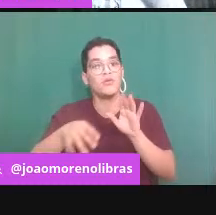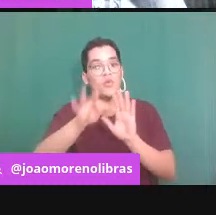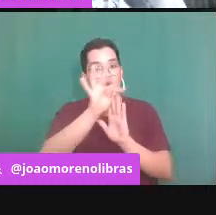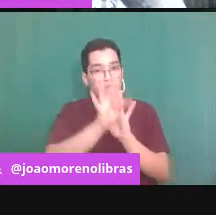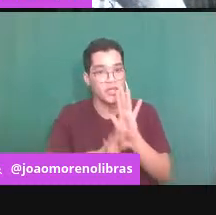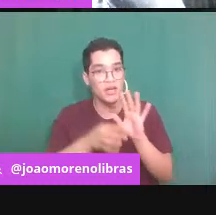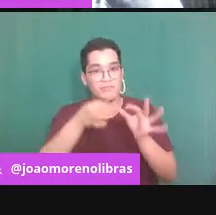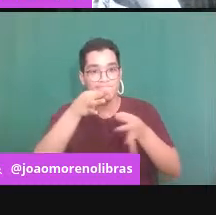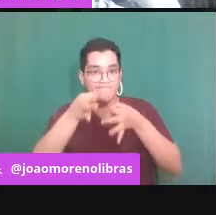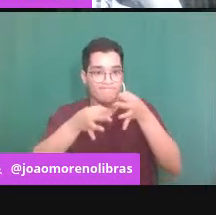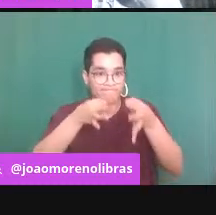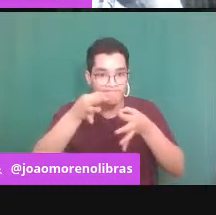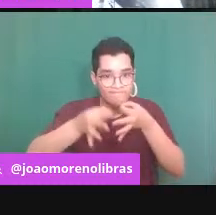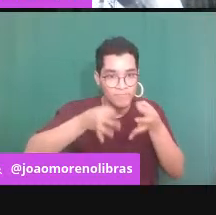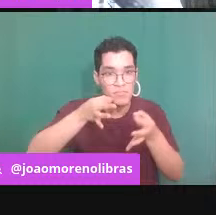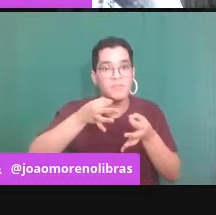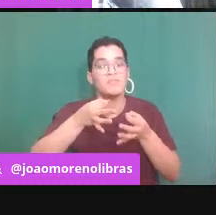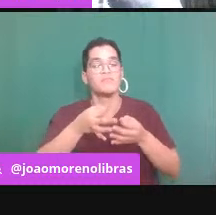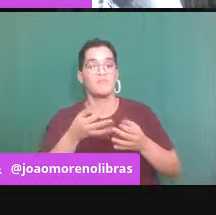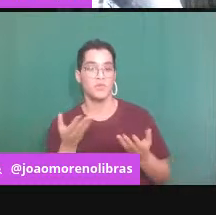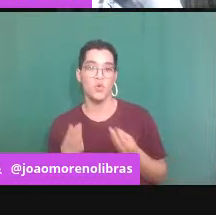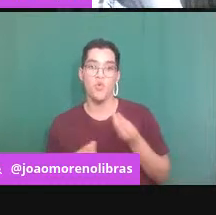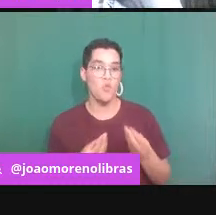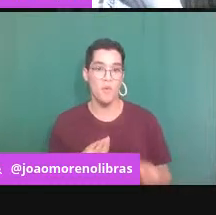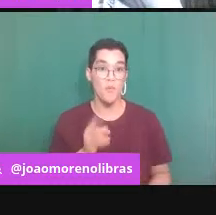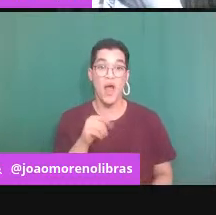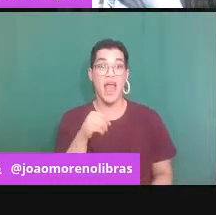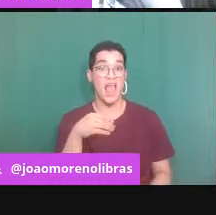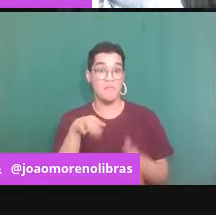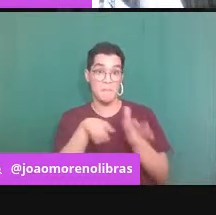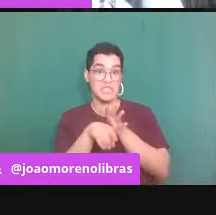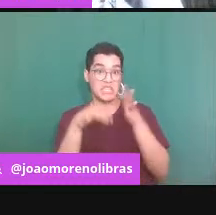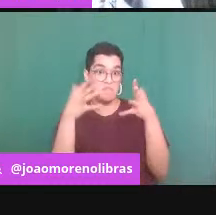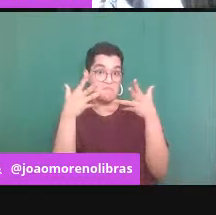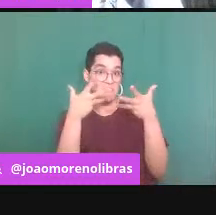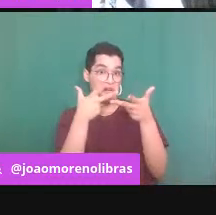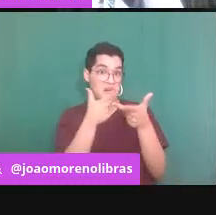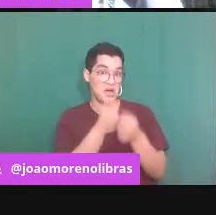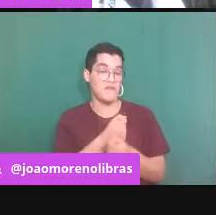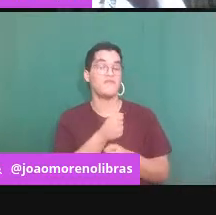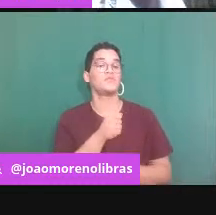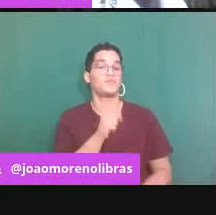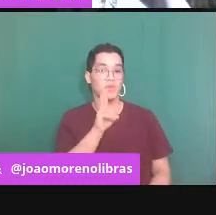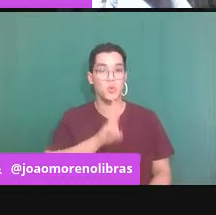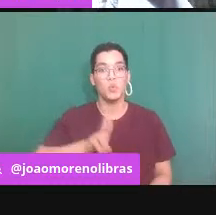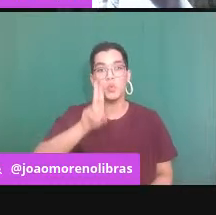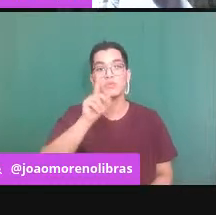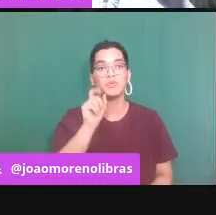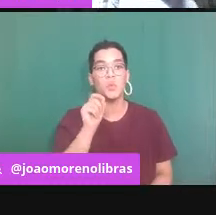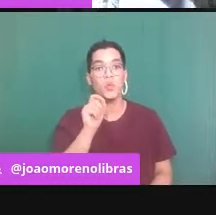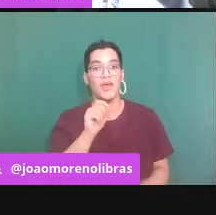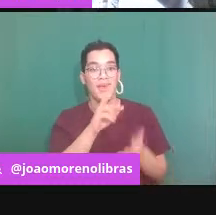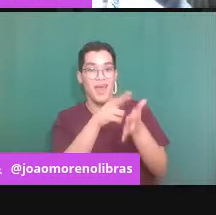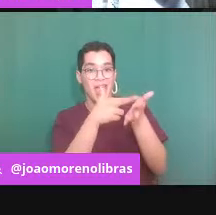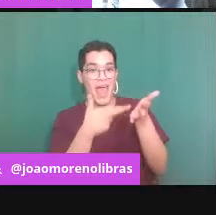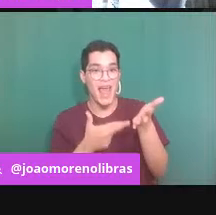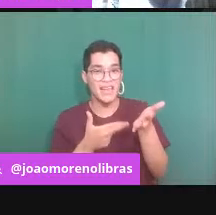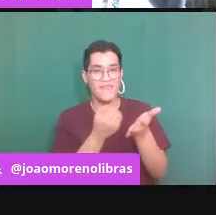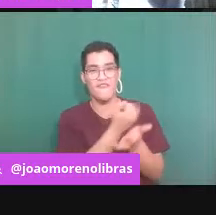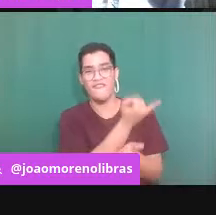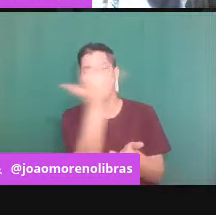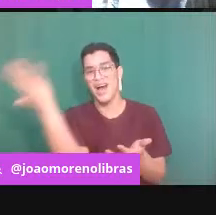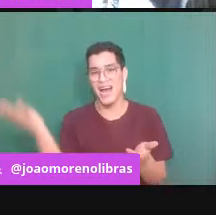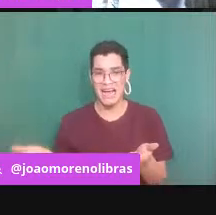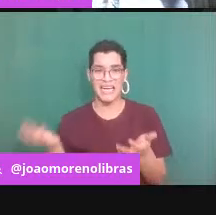um levantamento exaustivo de redações, né? E depois ela chegou a um trabalho em